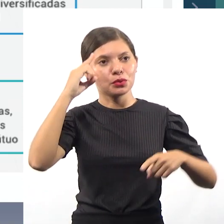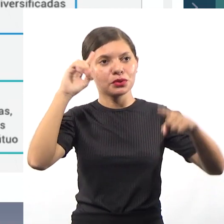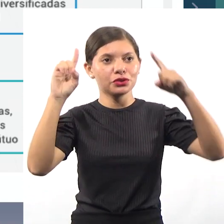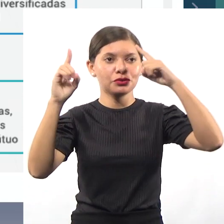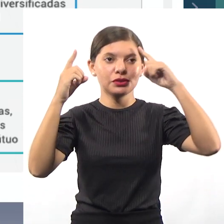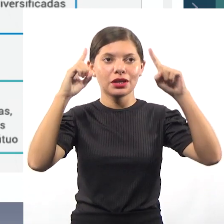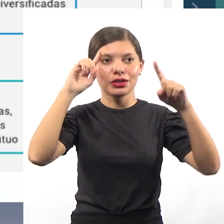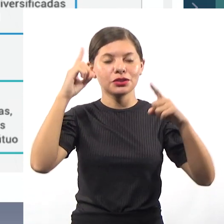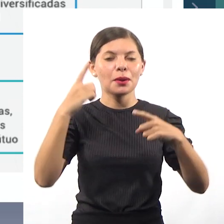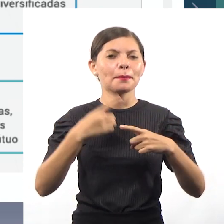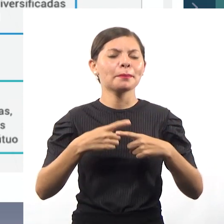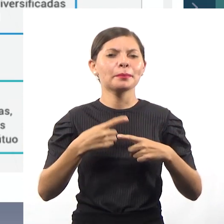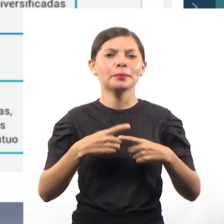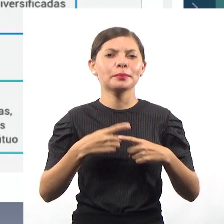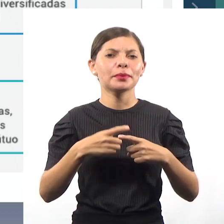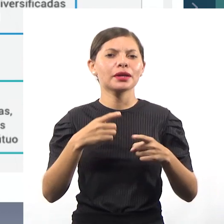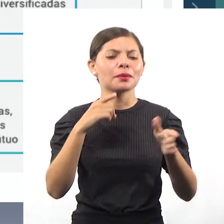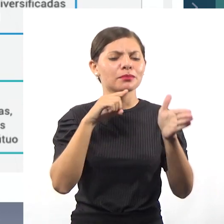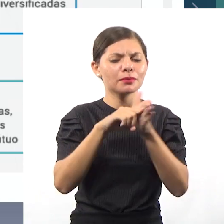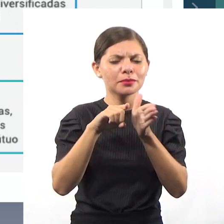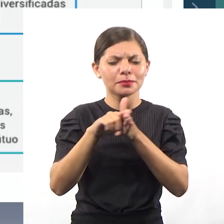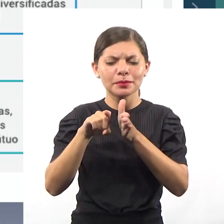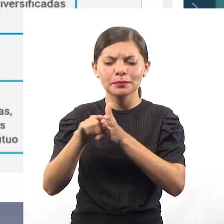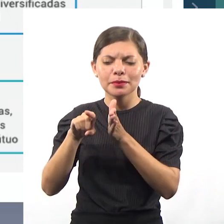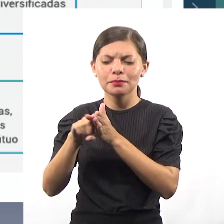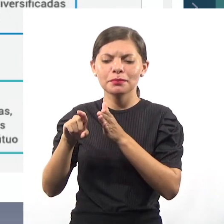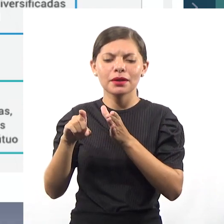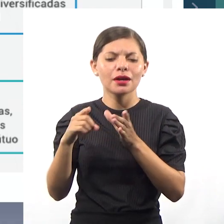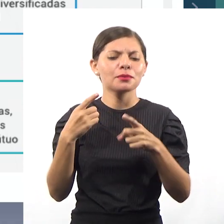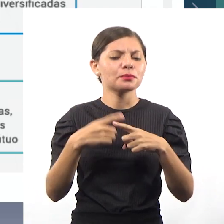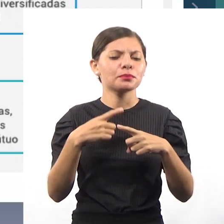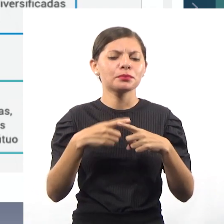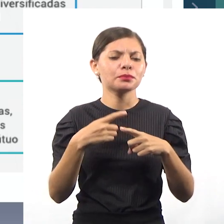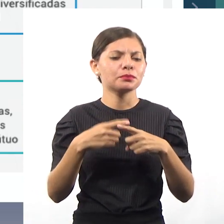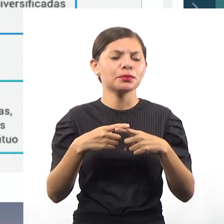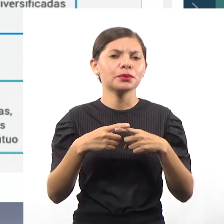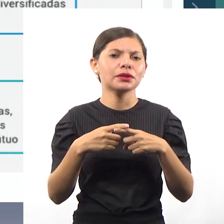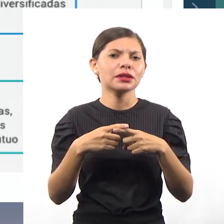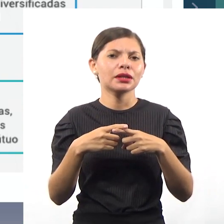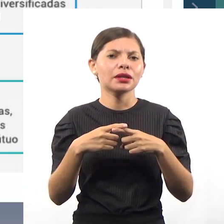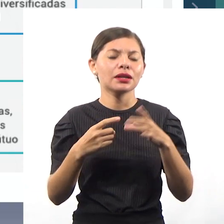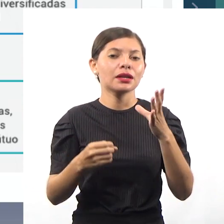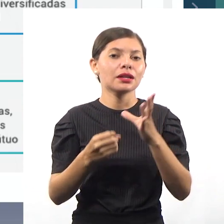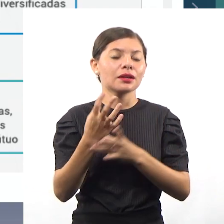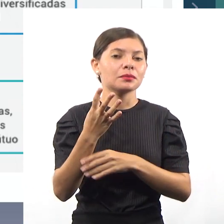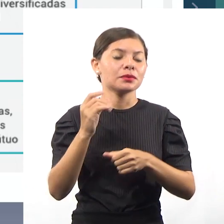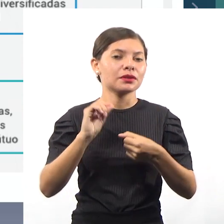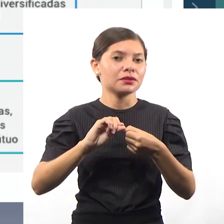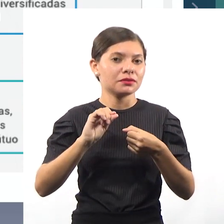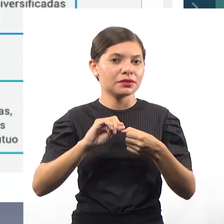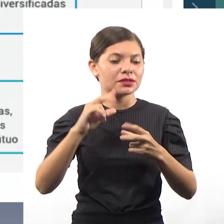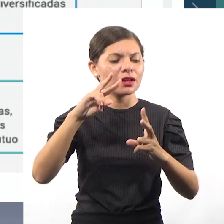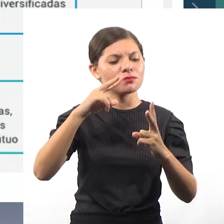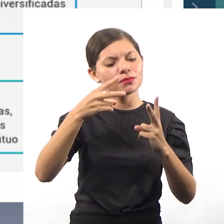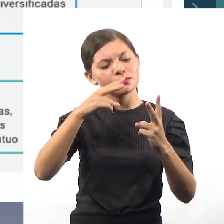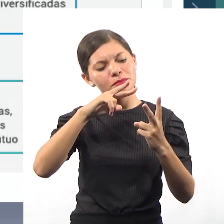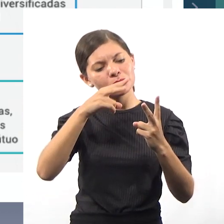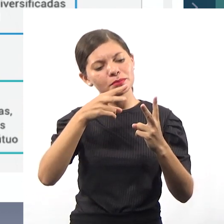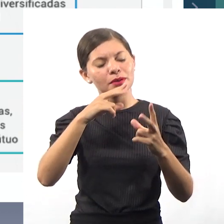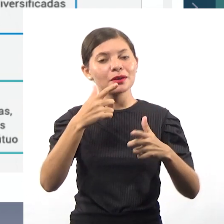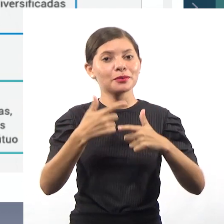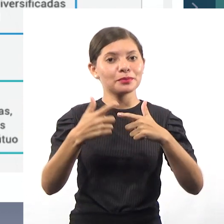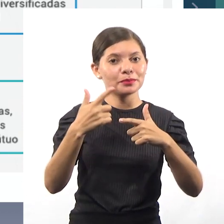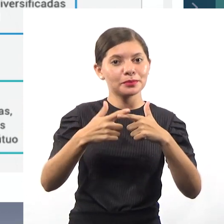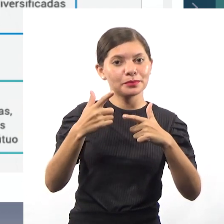Para quê? Para investigar as causas, elaborar e testar hipóteses, formular e resolver problemas e